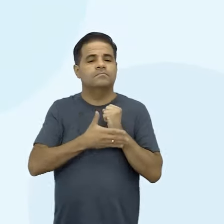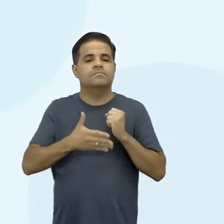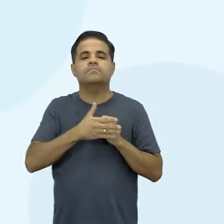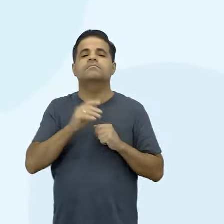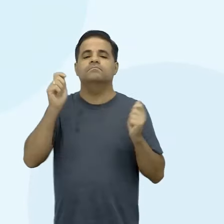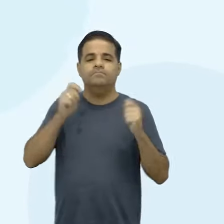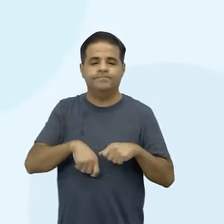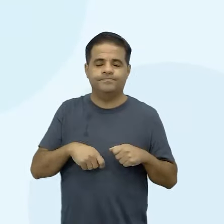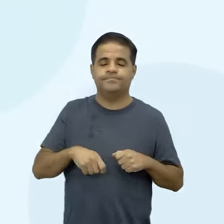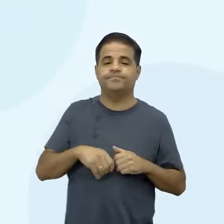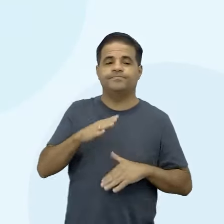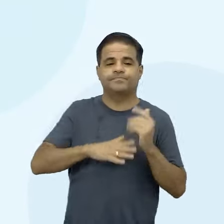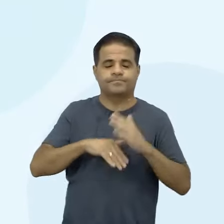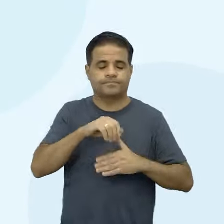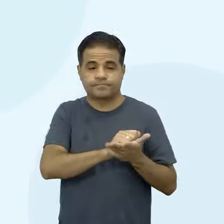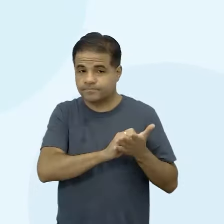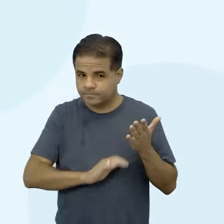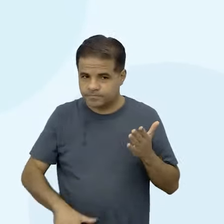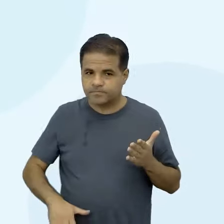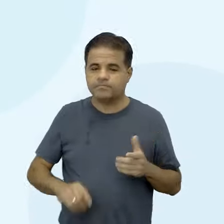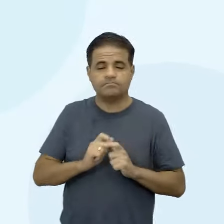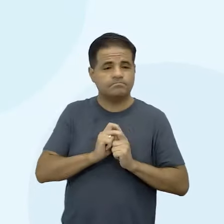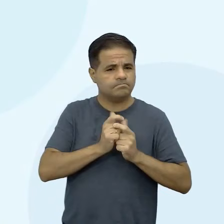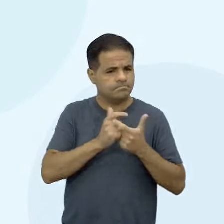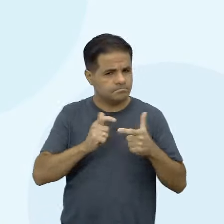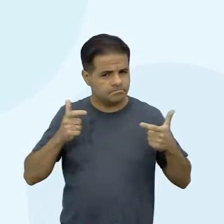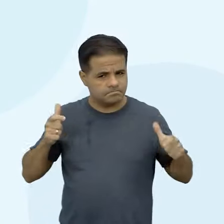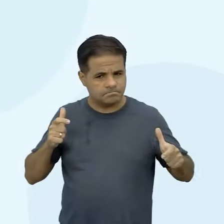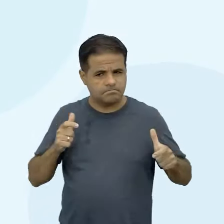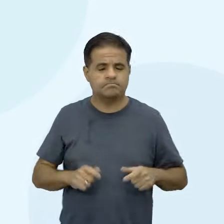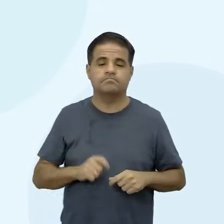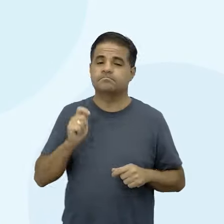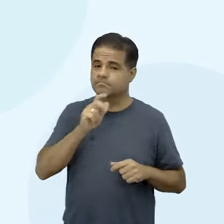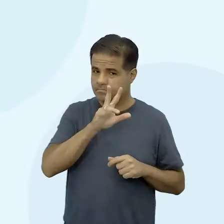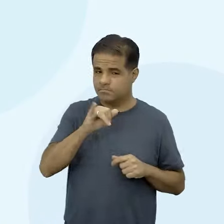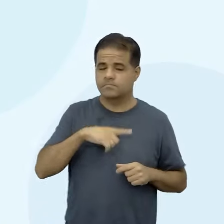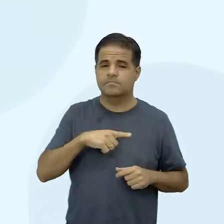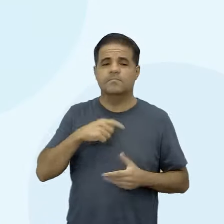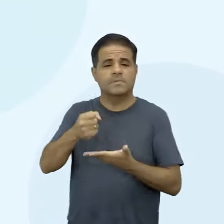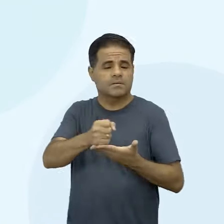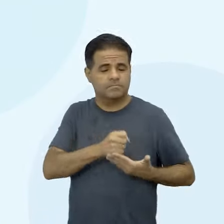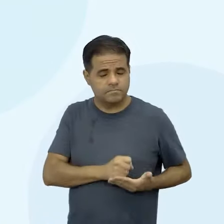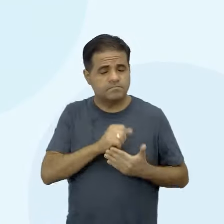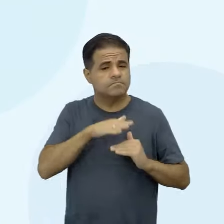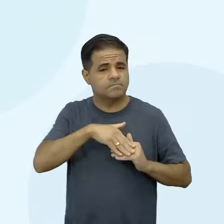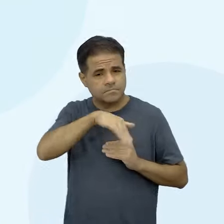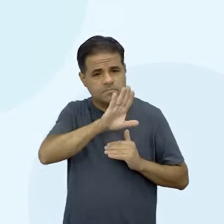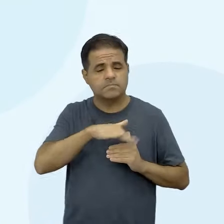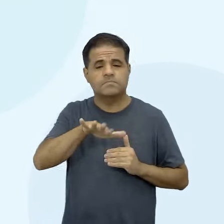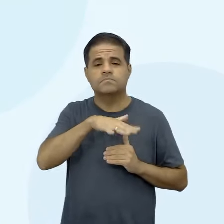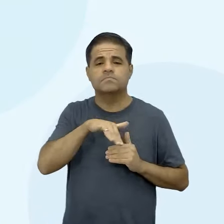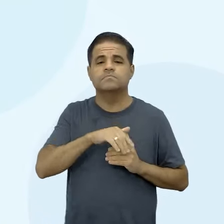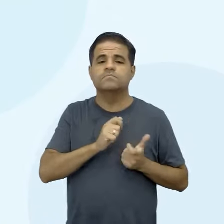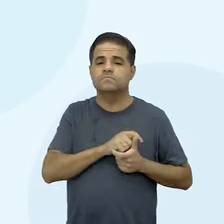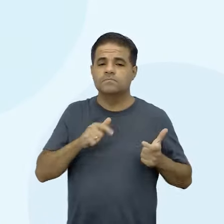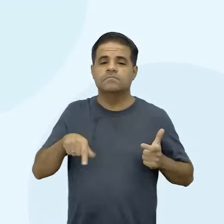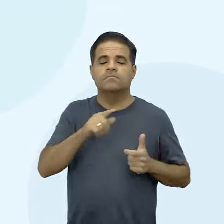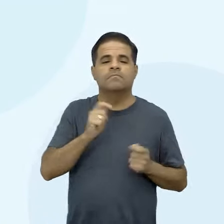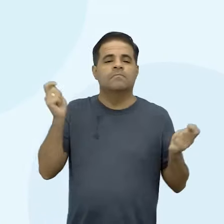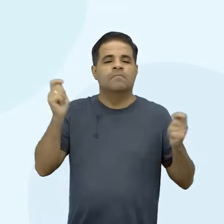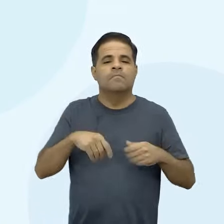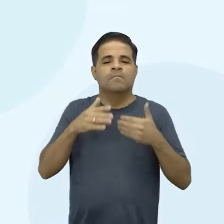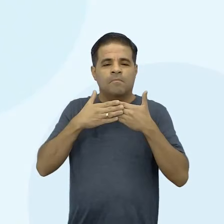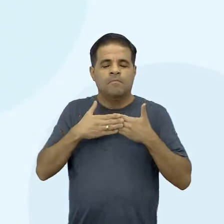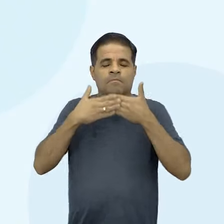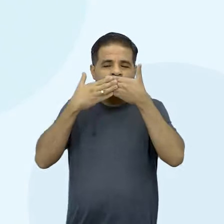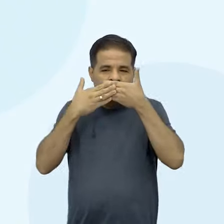seja as competências e habilidades dos eixos estruturantes. Vai também trazer para a gente aí um pouquinho os eixos estruturantes que a gente pode